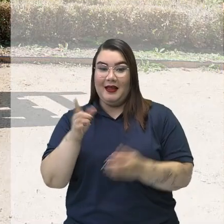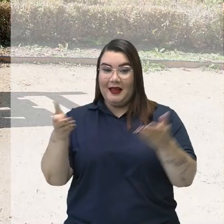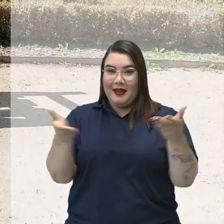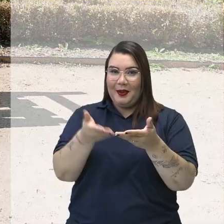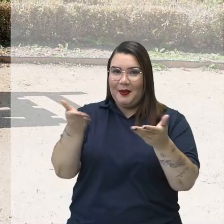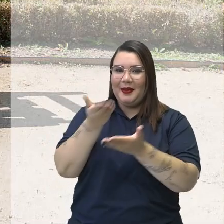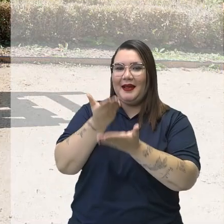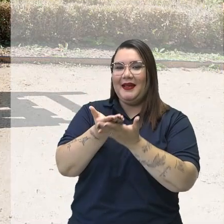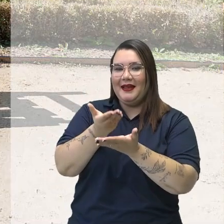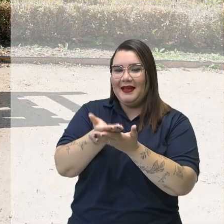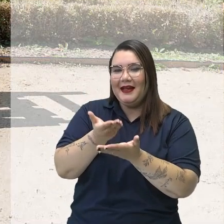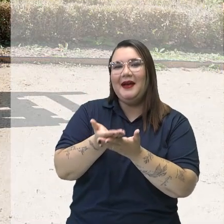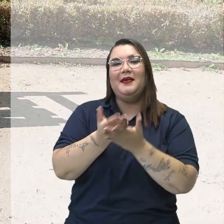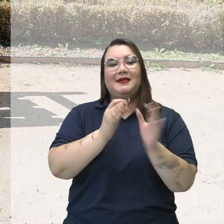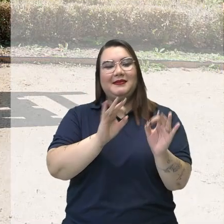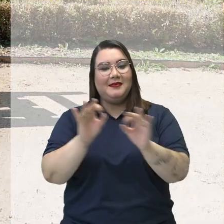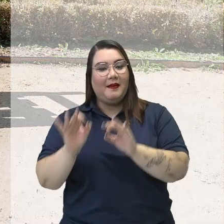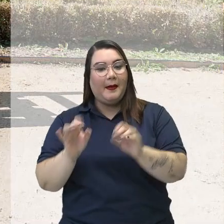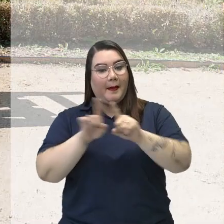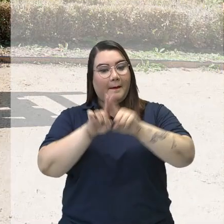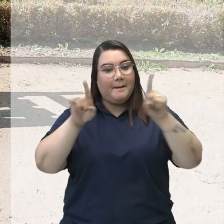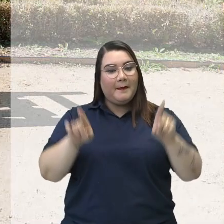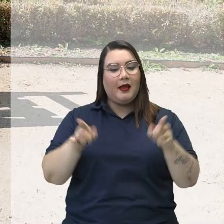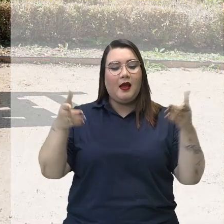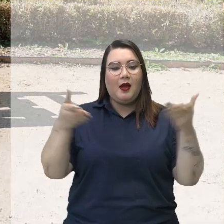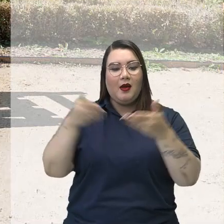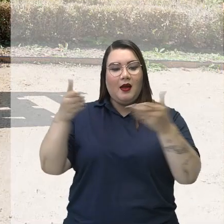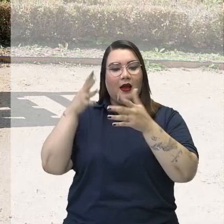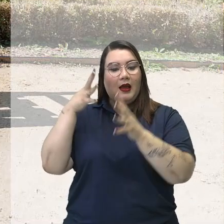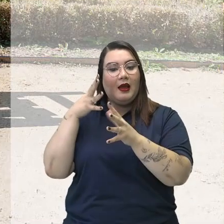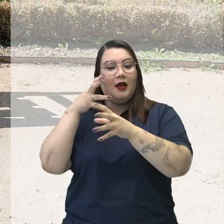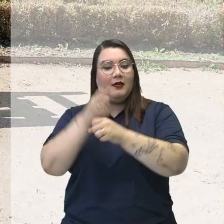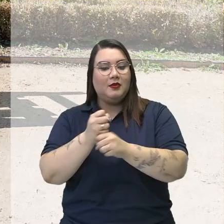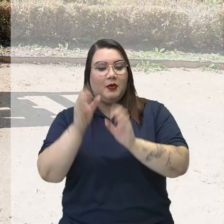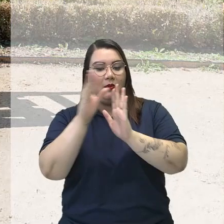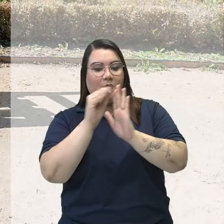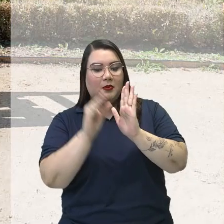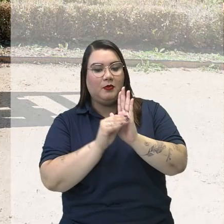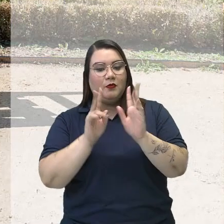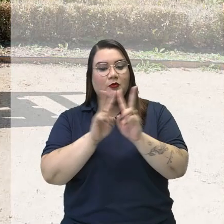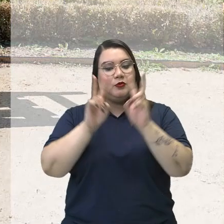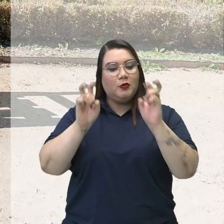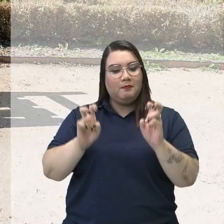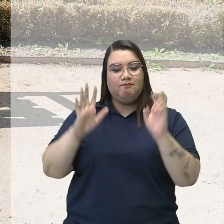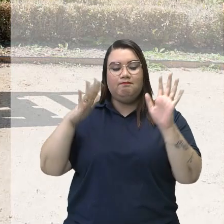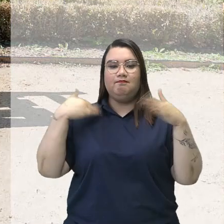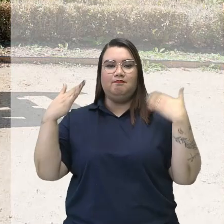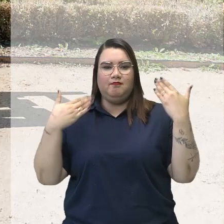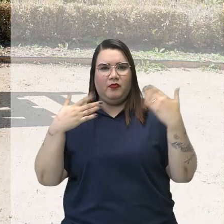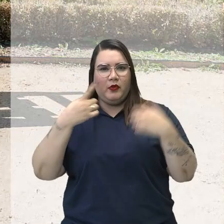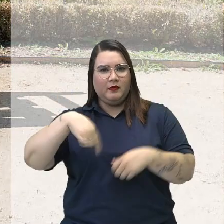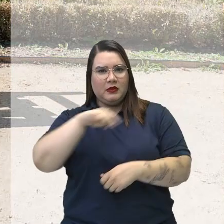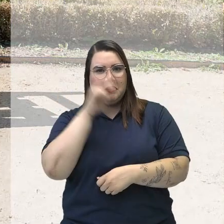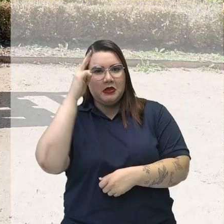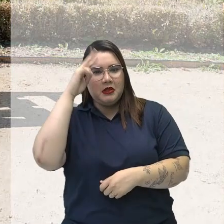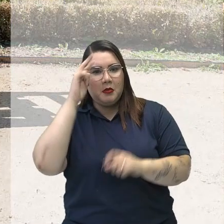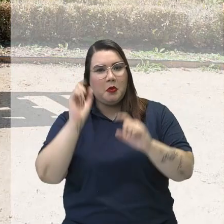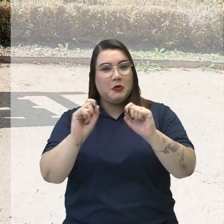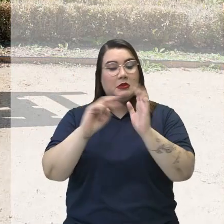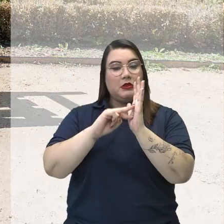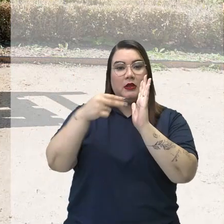estamos tendo aula, não é mesmo? Mas vamos lá revisar o nosso conteúdo sobre o lazer? E aí, vocês lembram o que é o